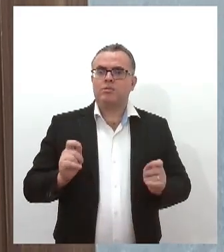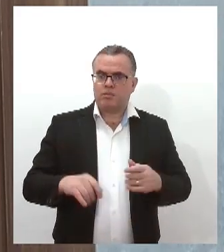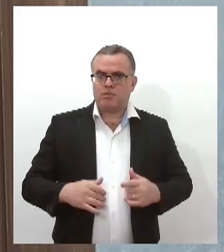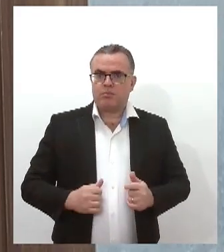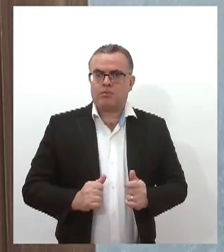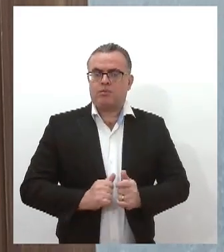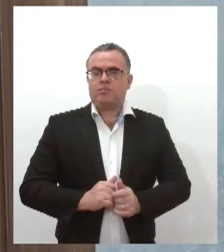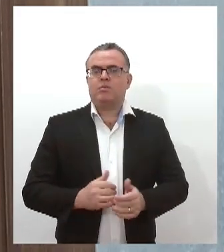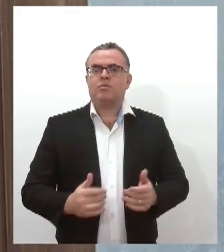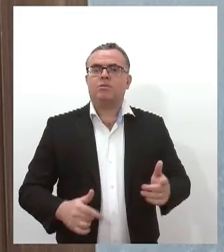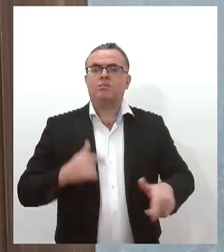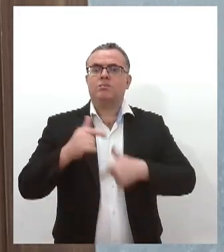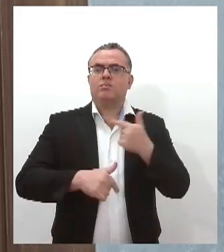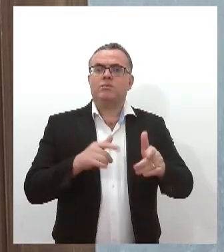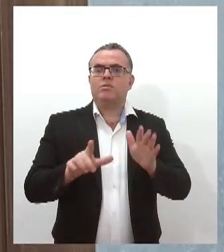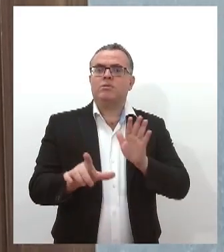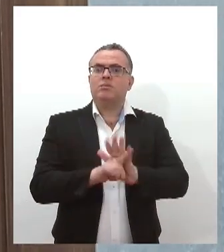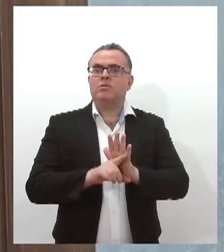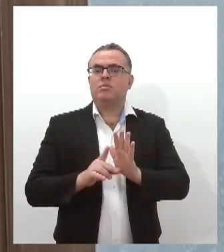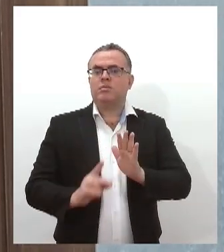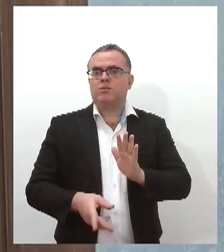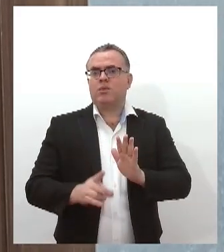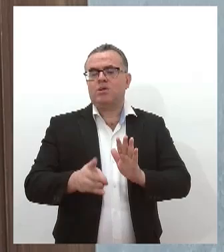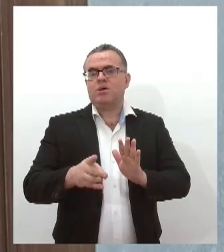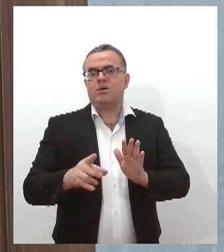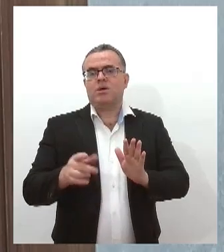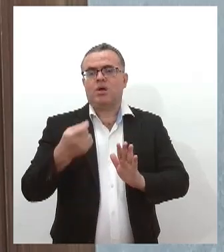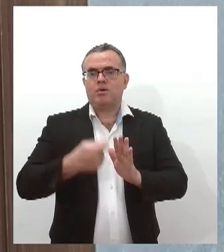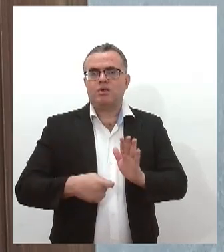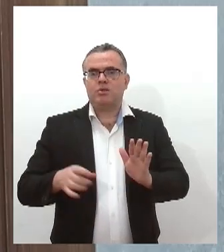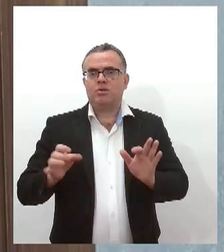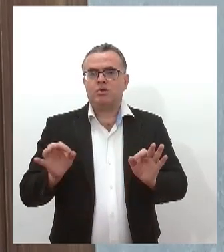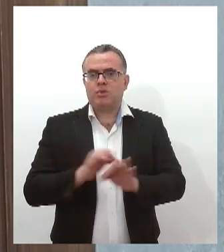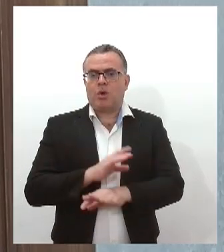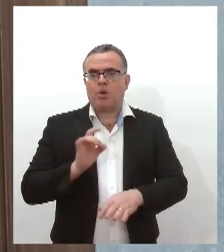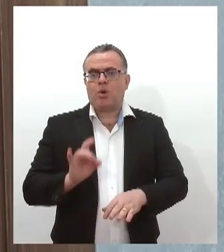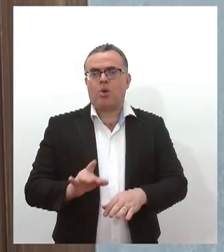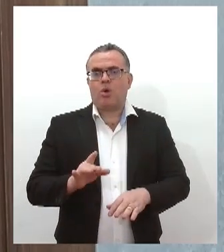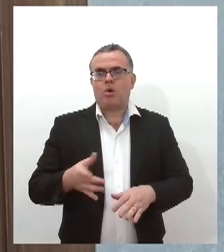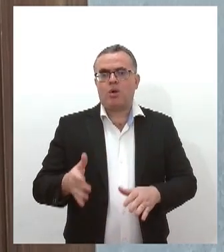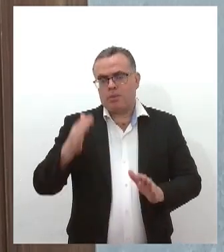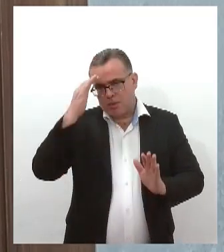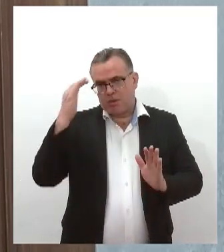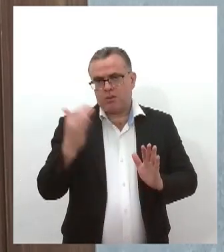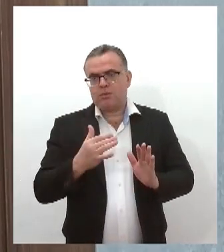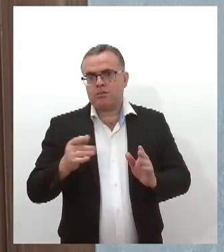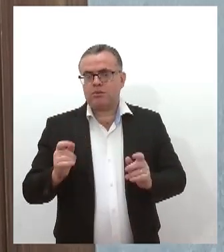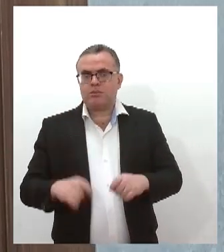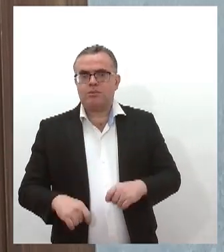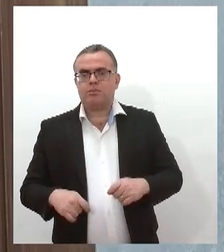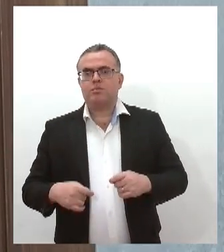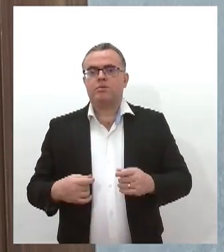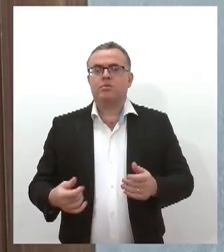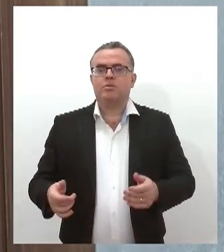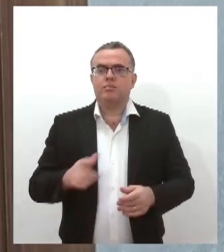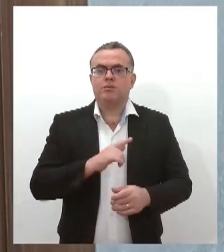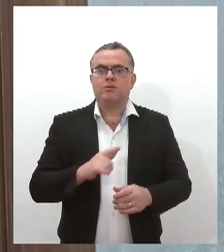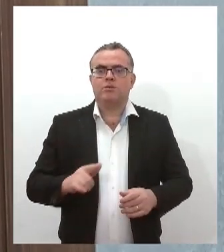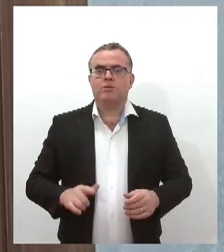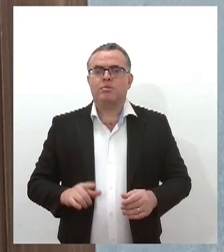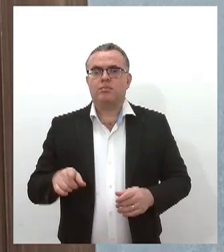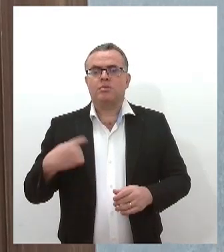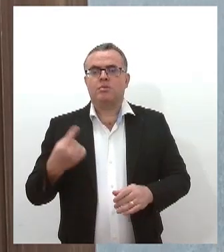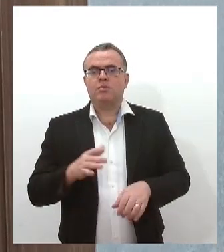leis e as leis já não serem cumpridas ou executadas. Eu fiquei feliz, semana passada o governador pegou uma lei de nossa autoria e colocou